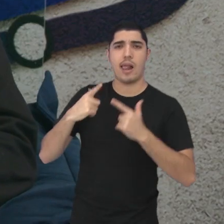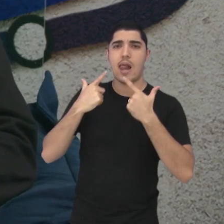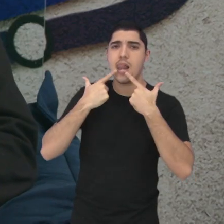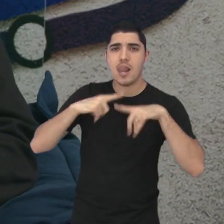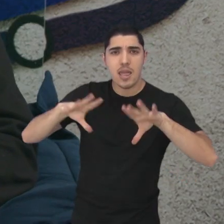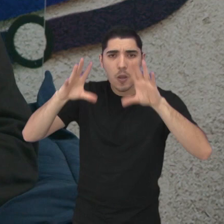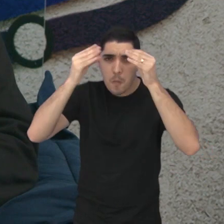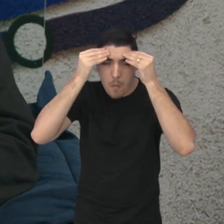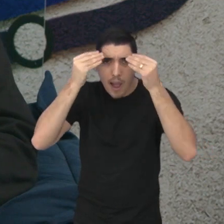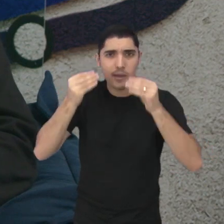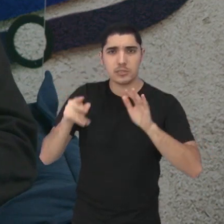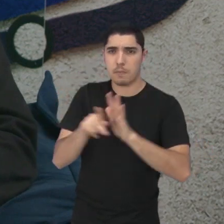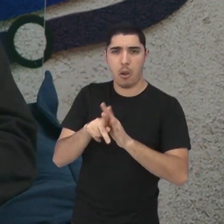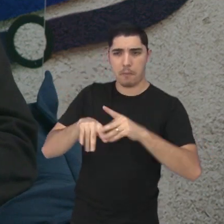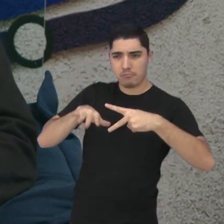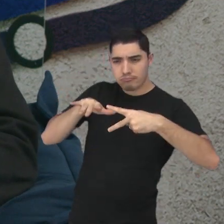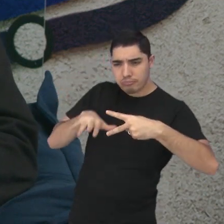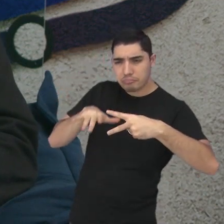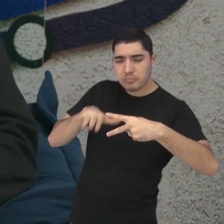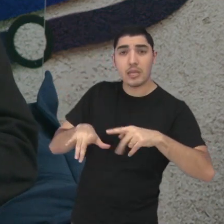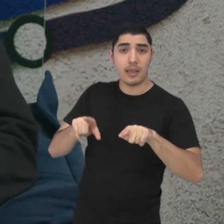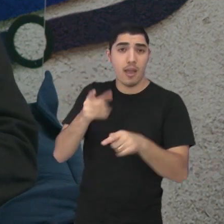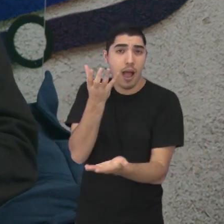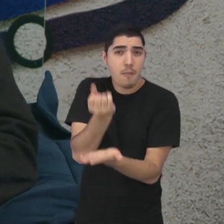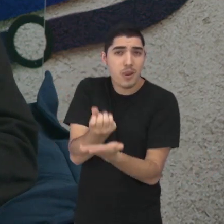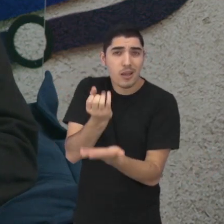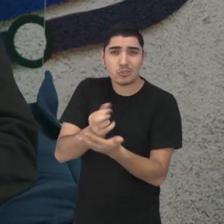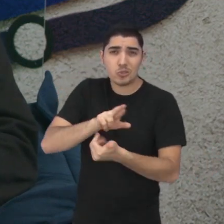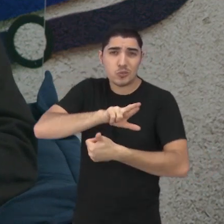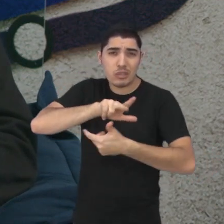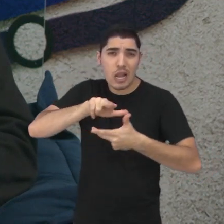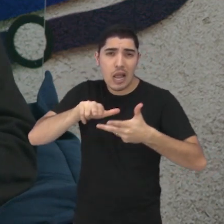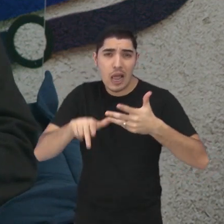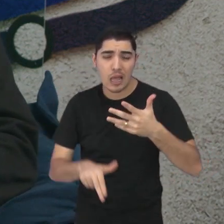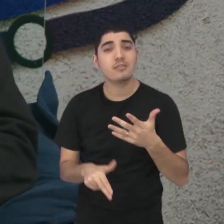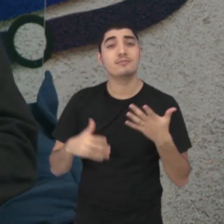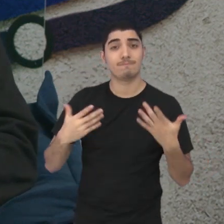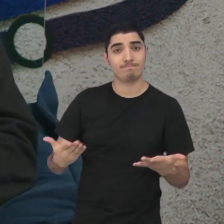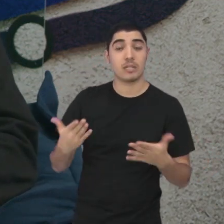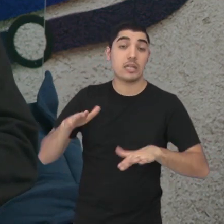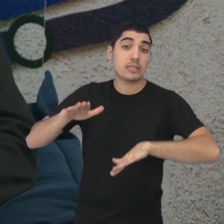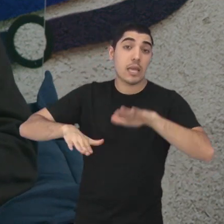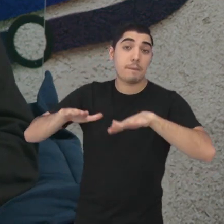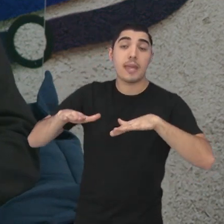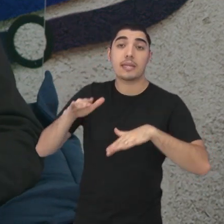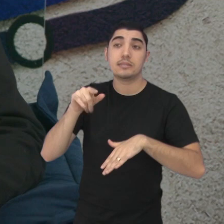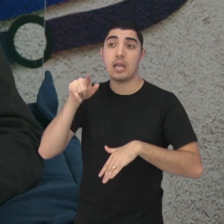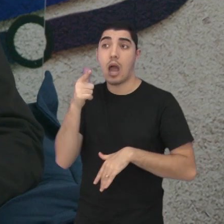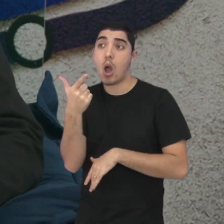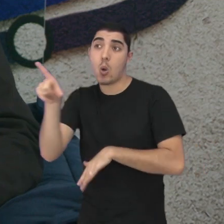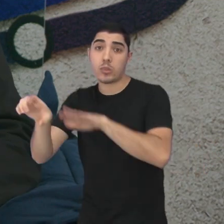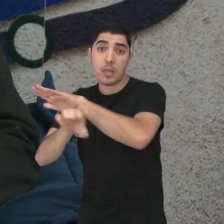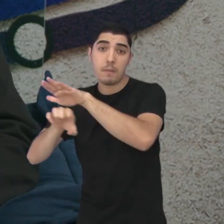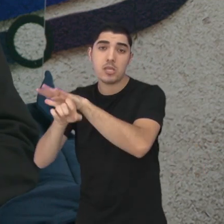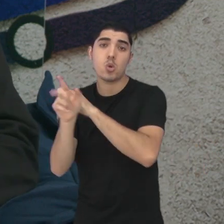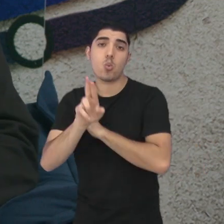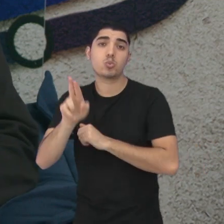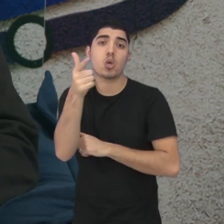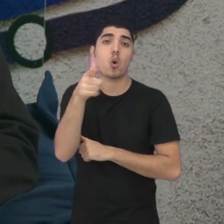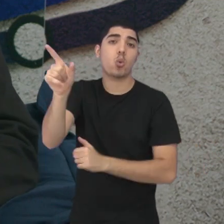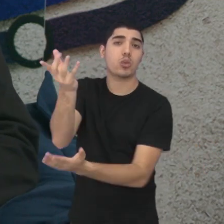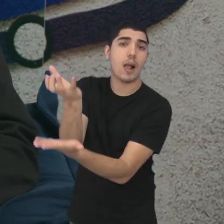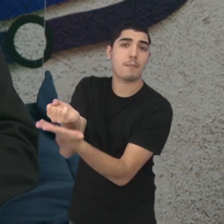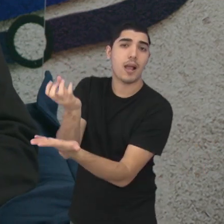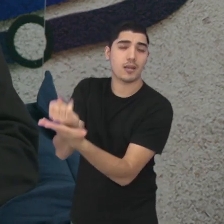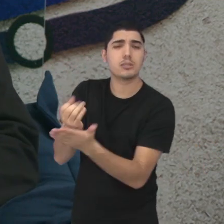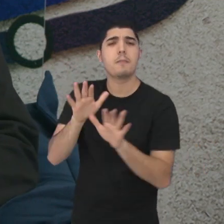de programação, vários softwares diferentes, dependendo do projeto, para determinada empresa vai ser outro. Como